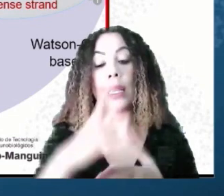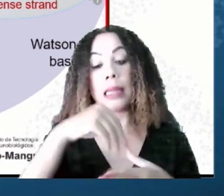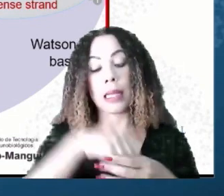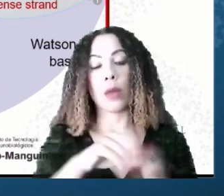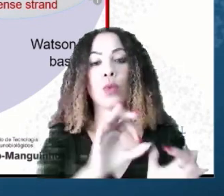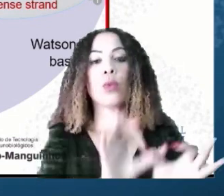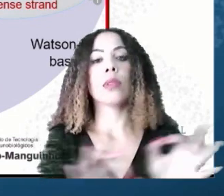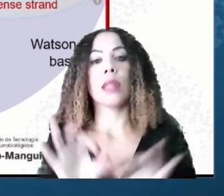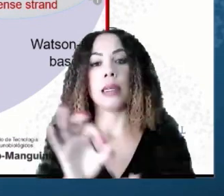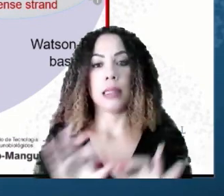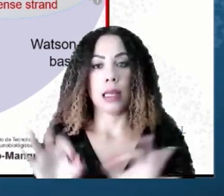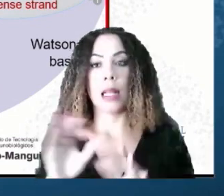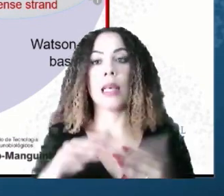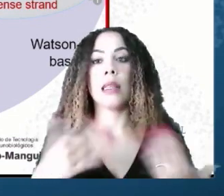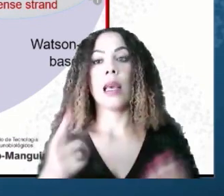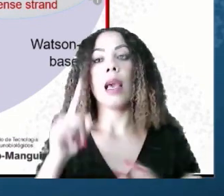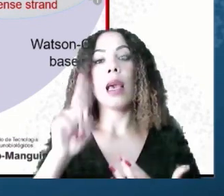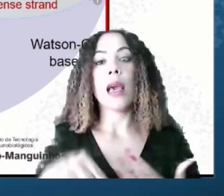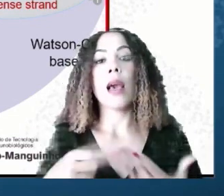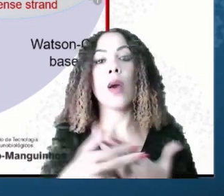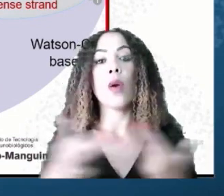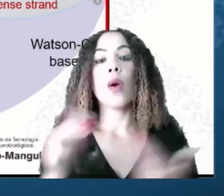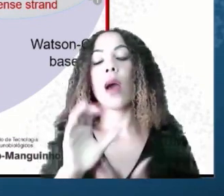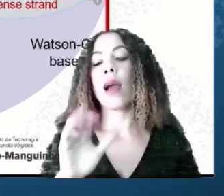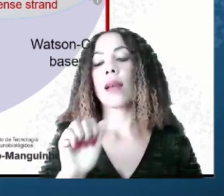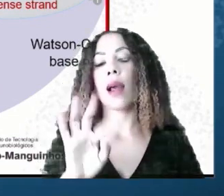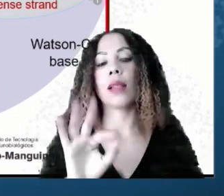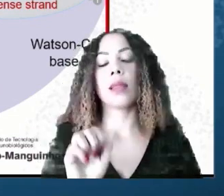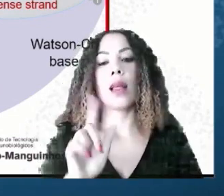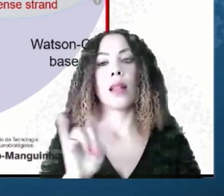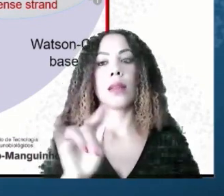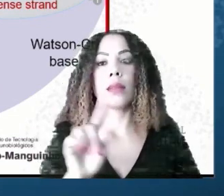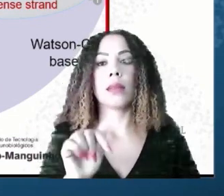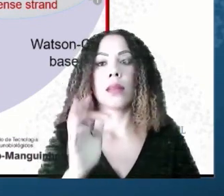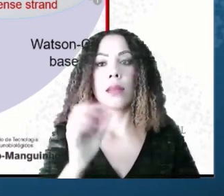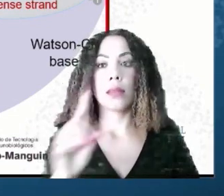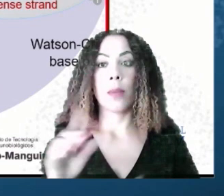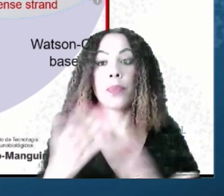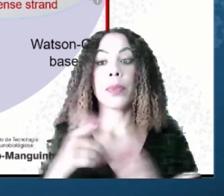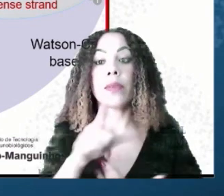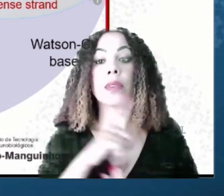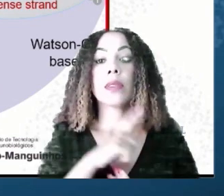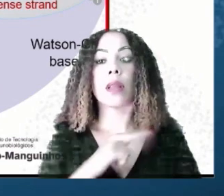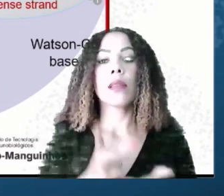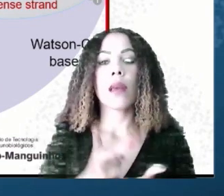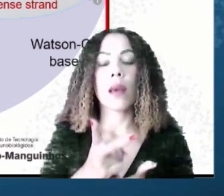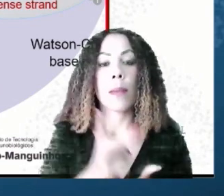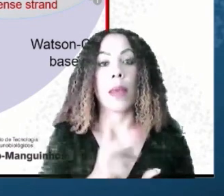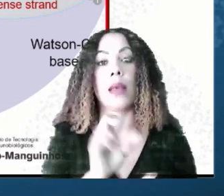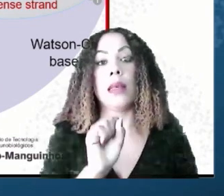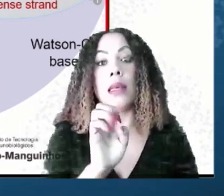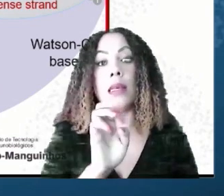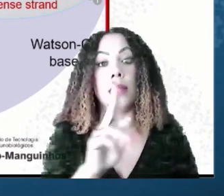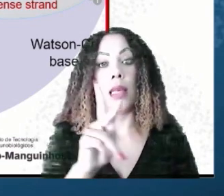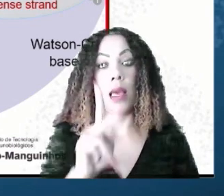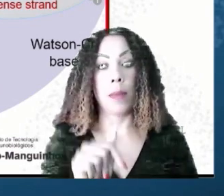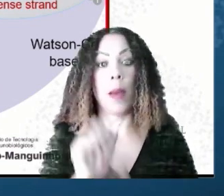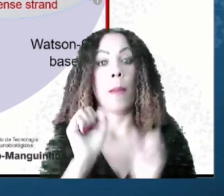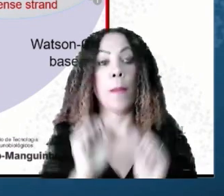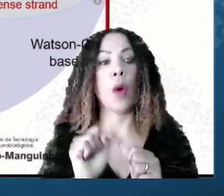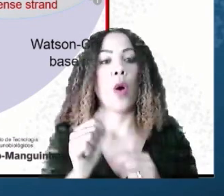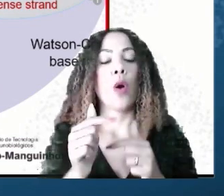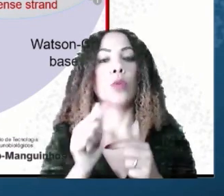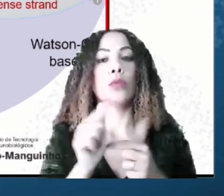Então, na verdade, é um mecanismo de catalisação. Então, você tem a mesma cepa que pode ser